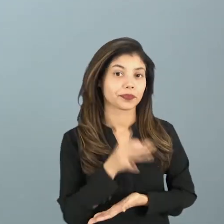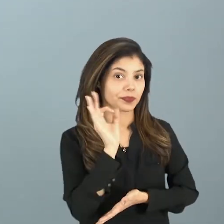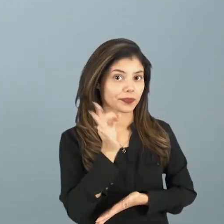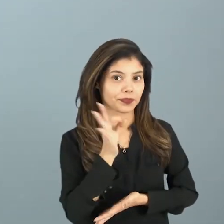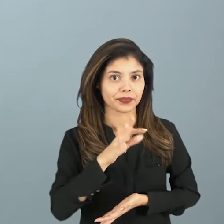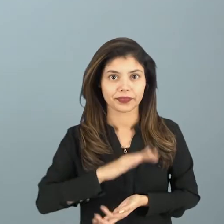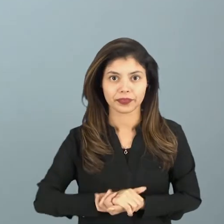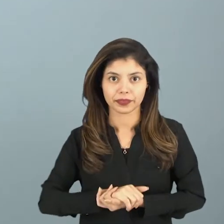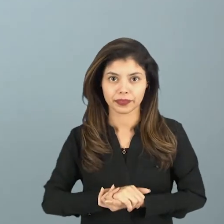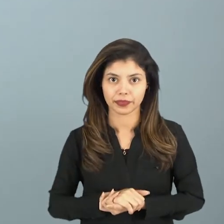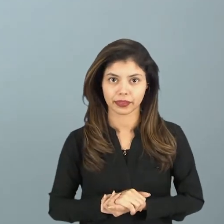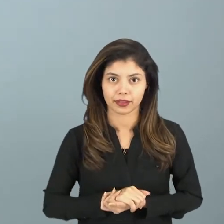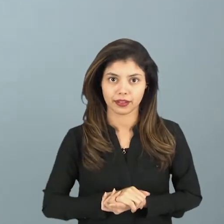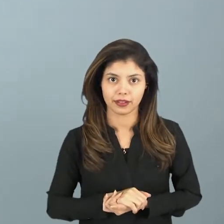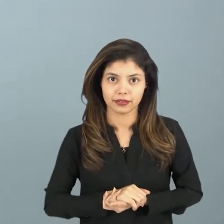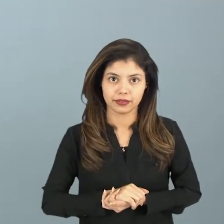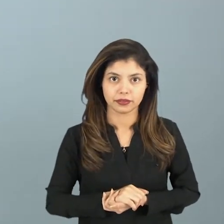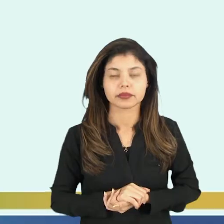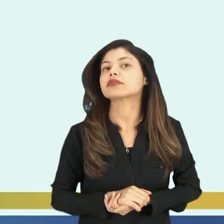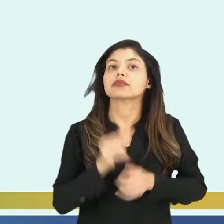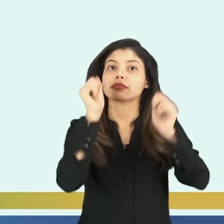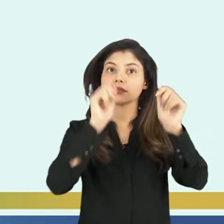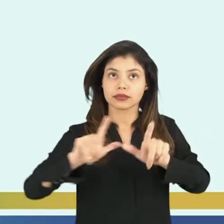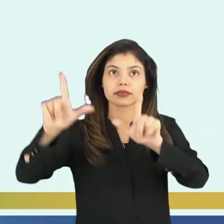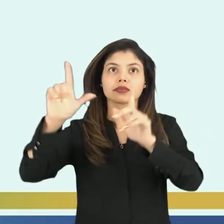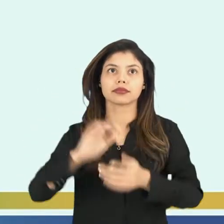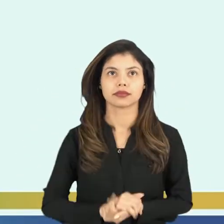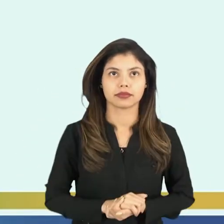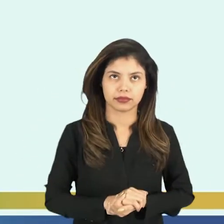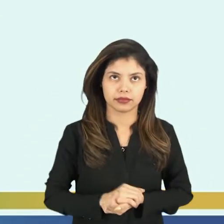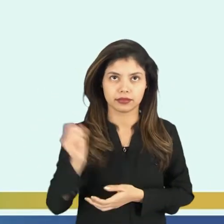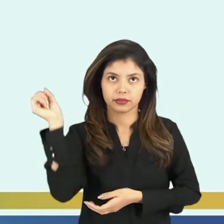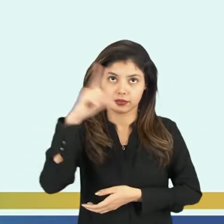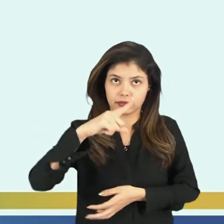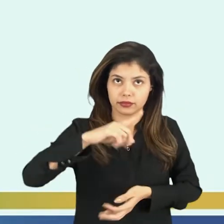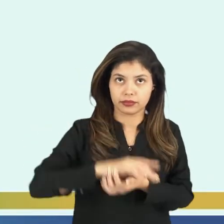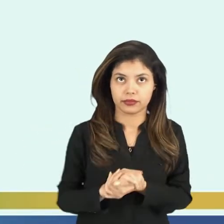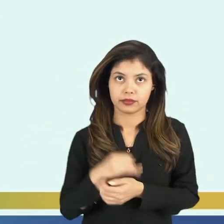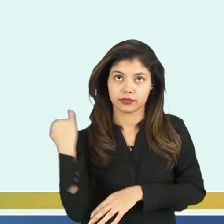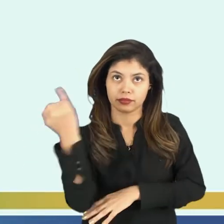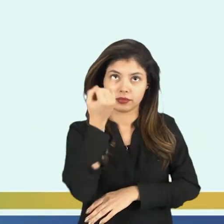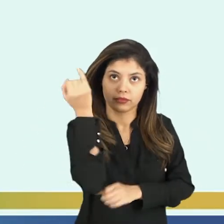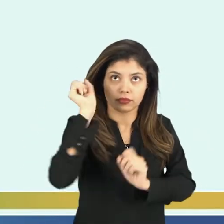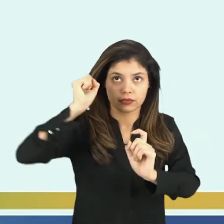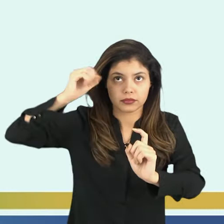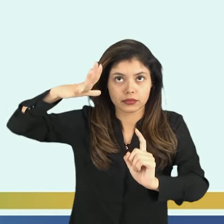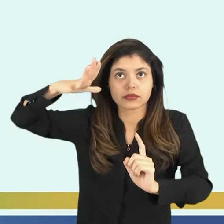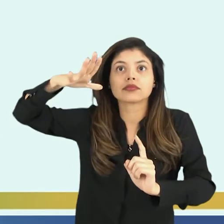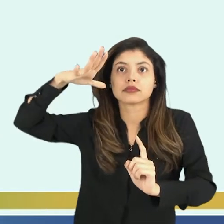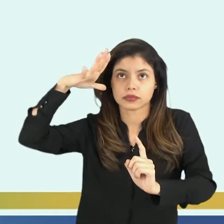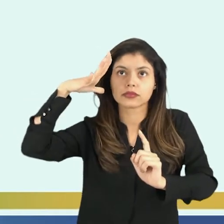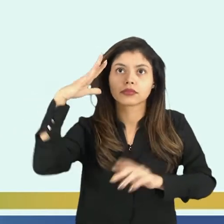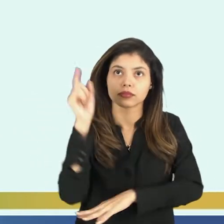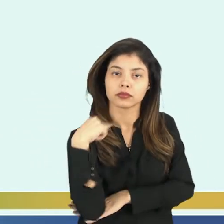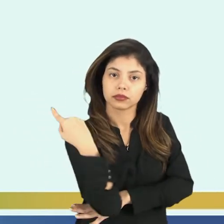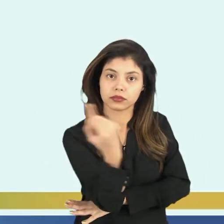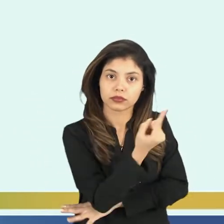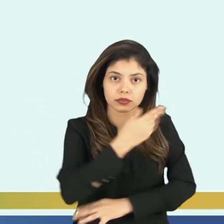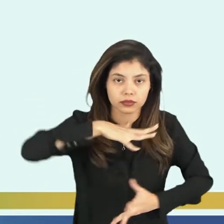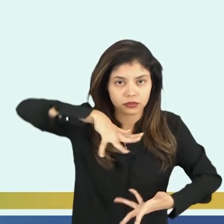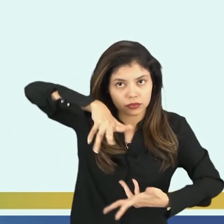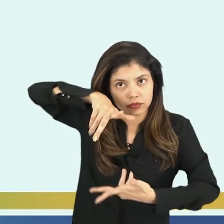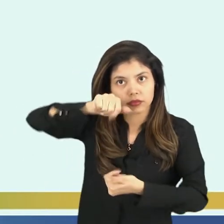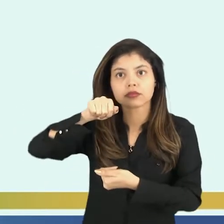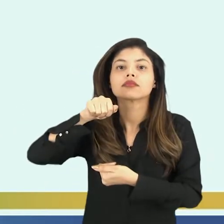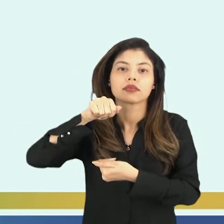certo? Vamos lá, acompanha na telinha. O Sol é a principal fonte de energia,